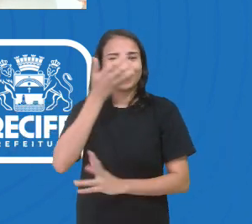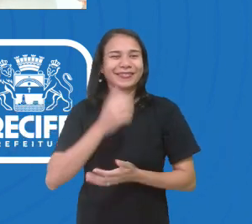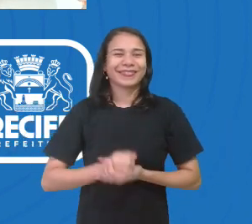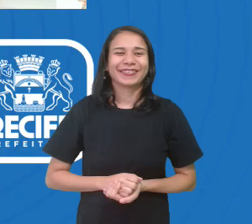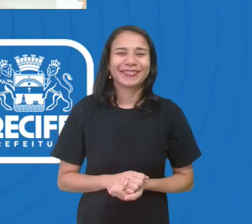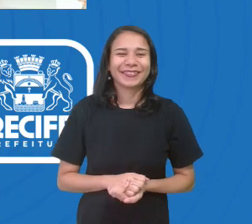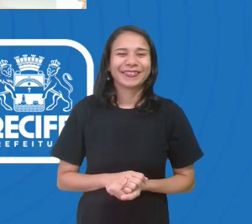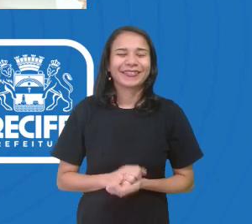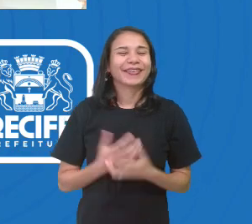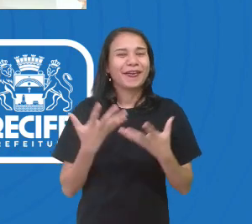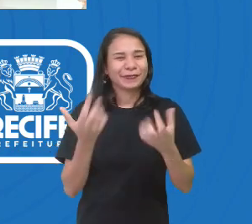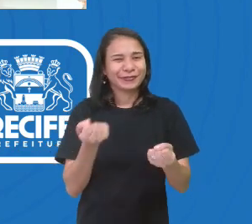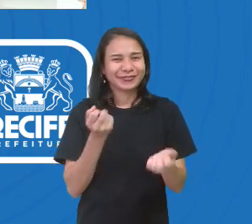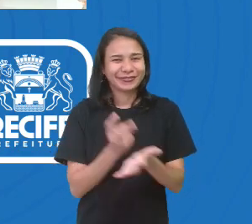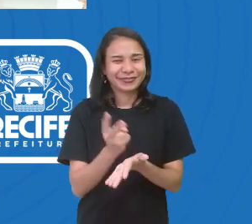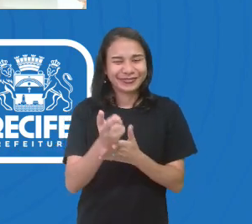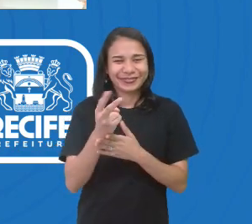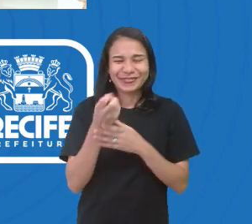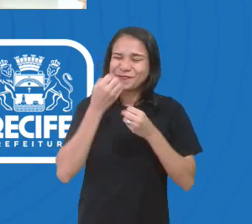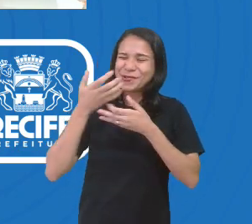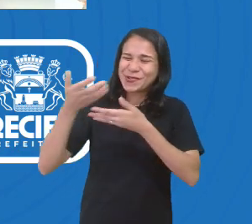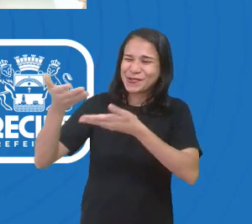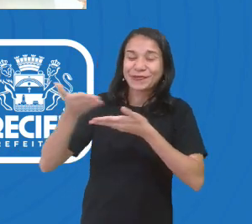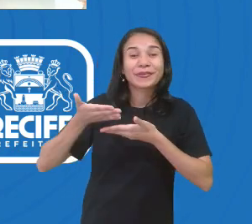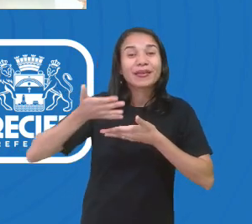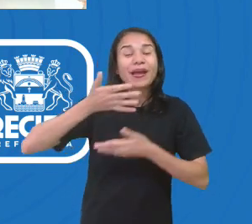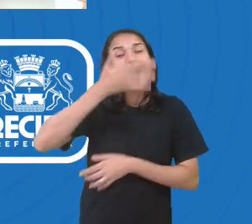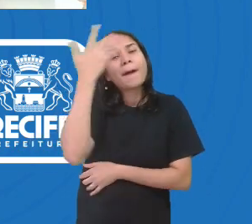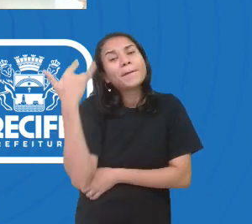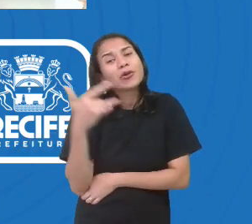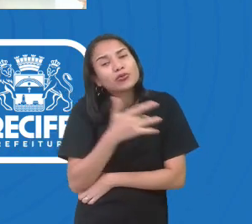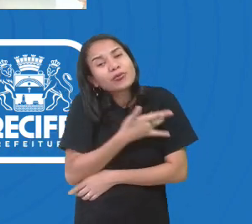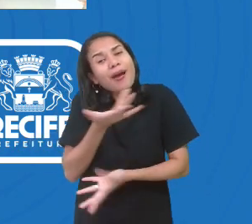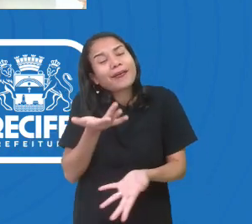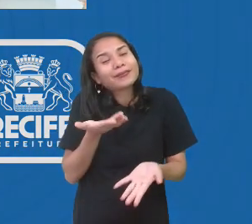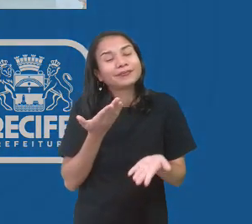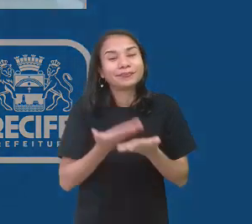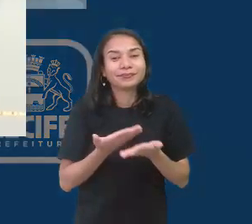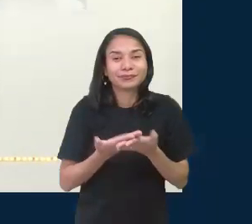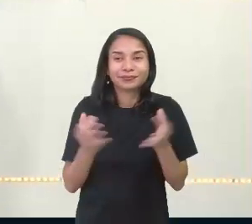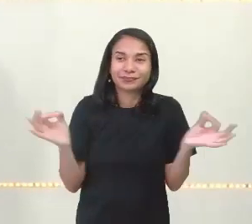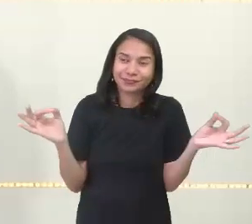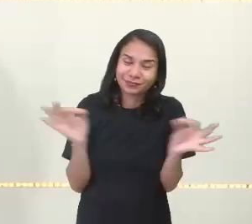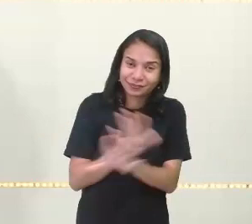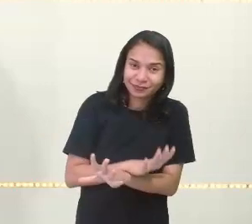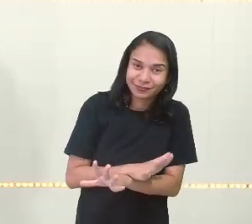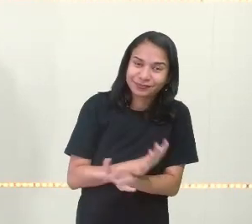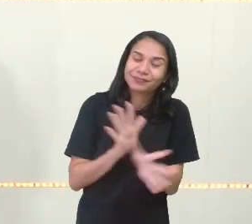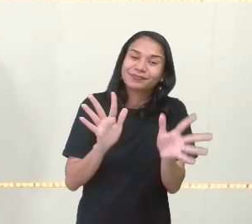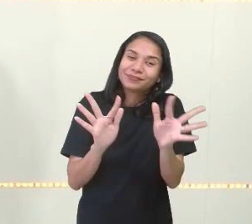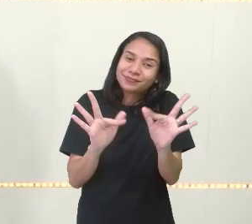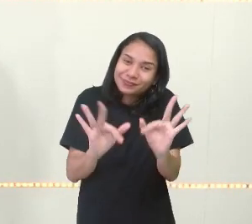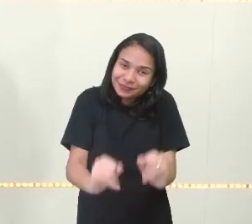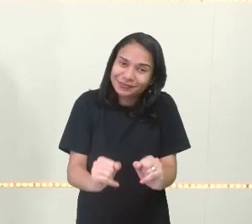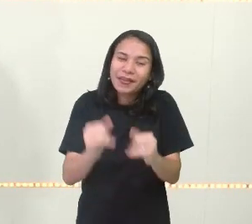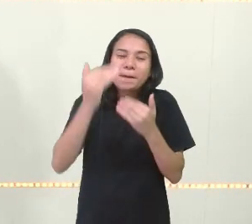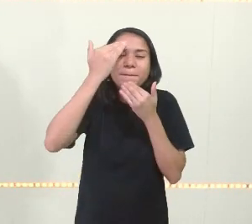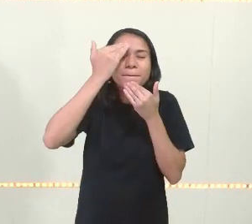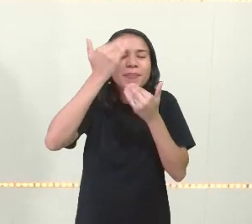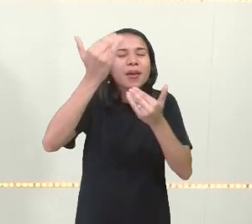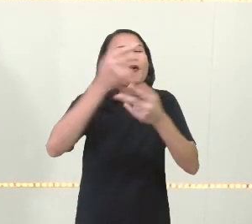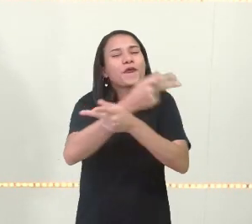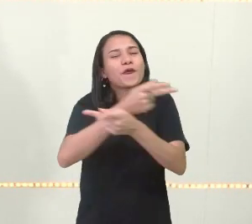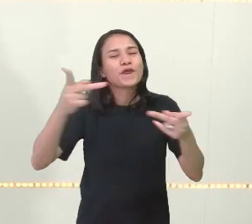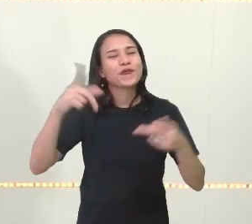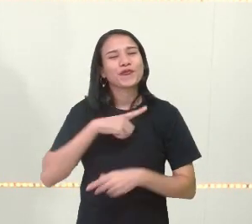Então vamos embora, está super mais convidada. Gente, no mais, A nossa aula está chegando ao final. Quero agradecer a